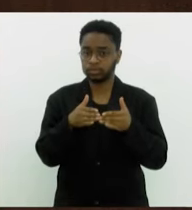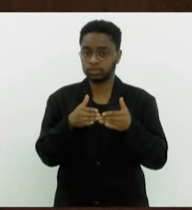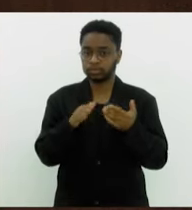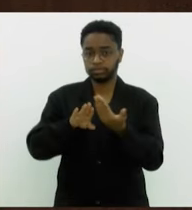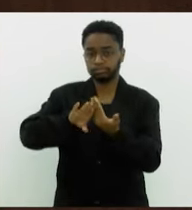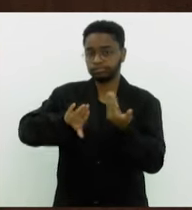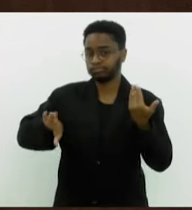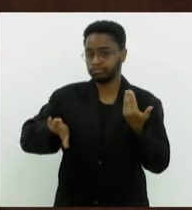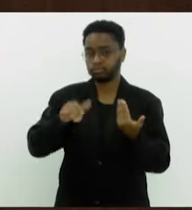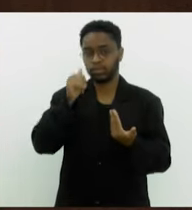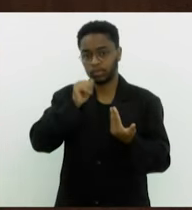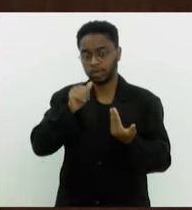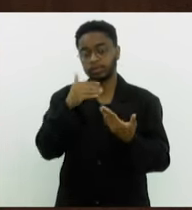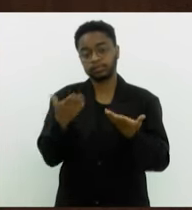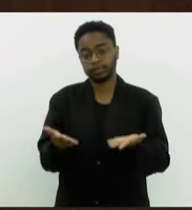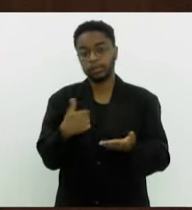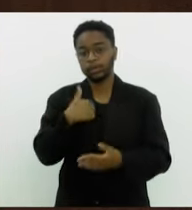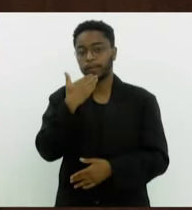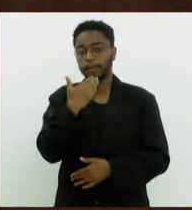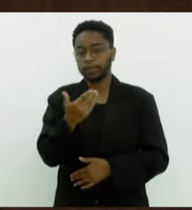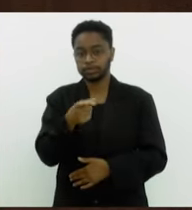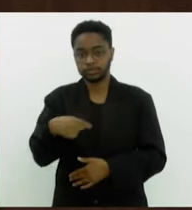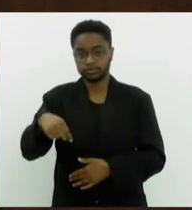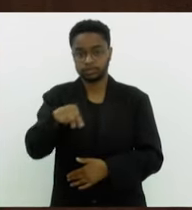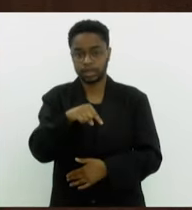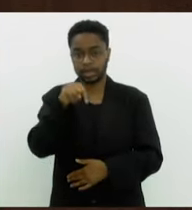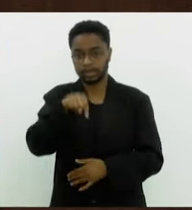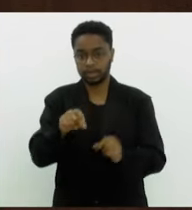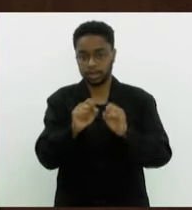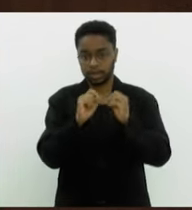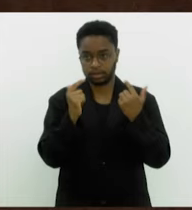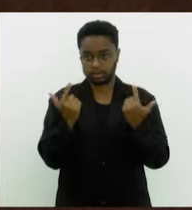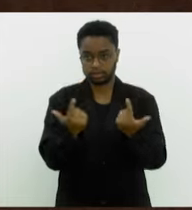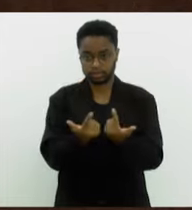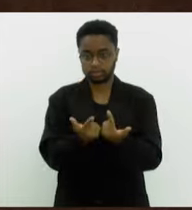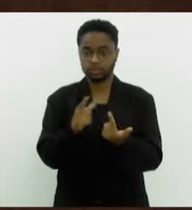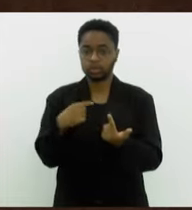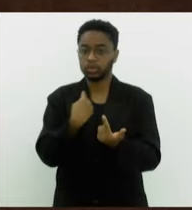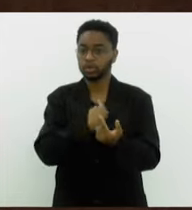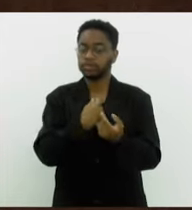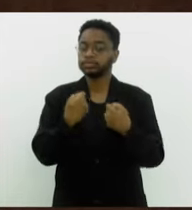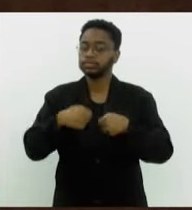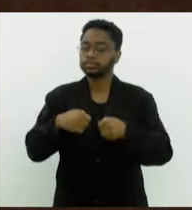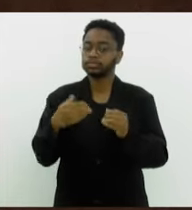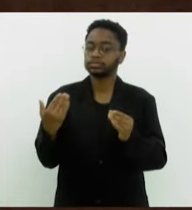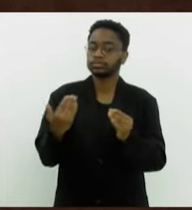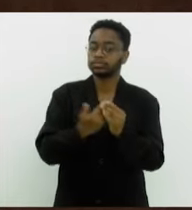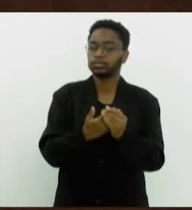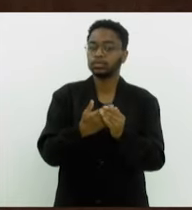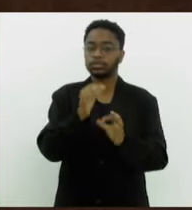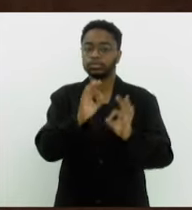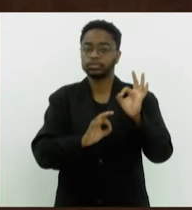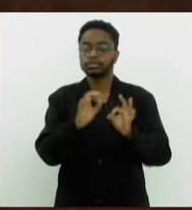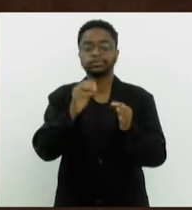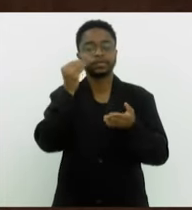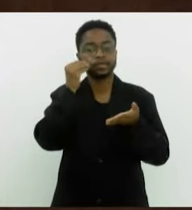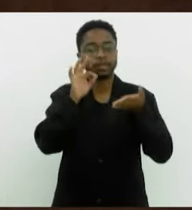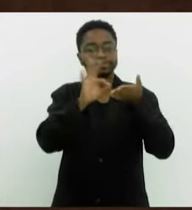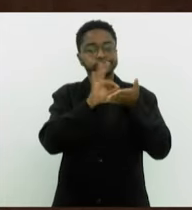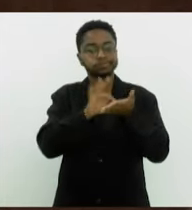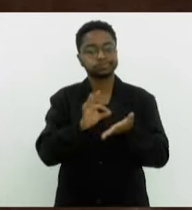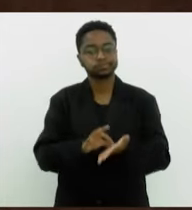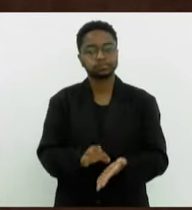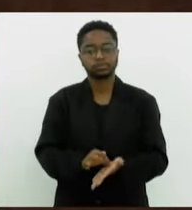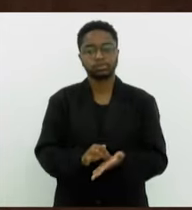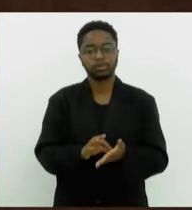da ex-companheira dele. Então eu peço encarecidamente aqui à Assembleia Legislativa que a gente protocole aqui com o máximo de assinatura possível,